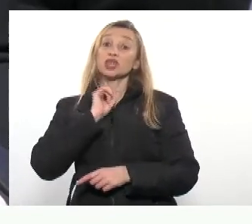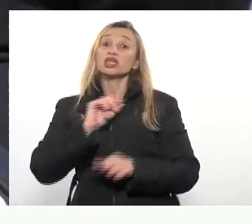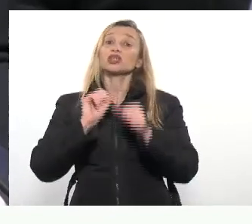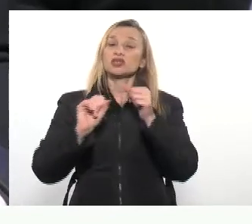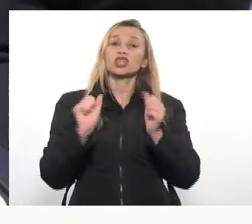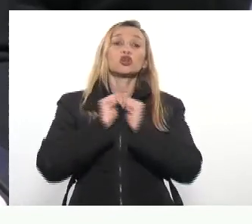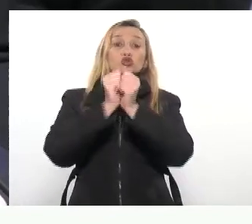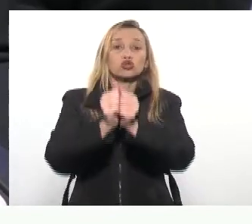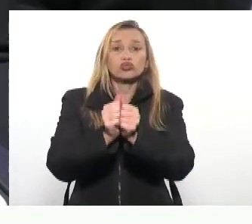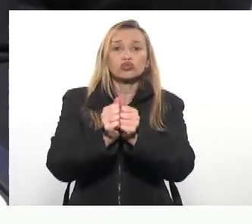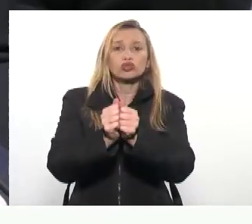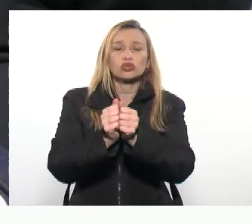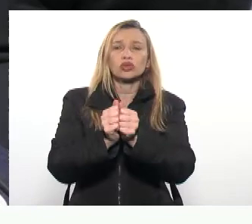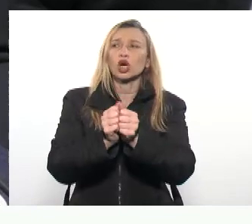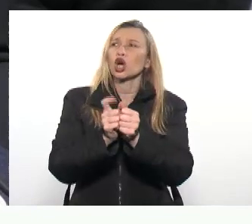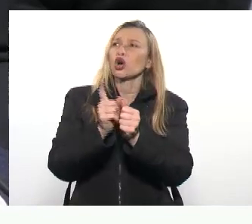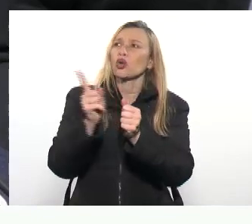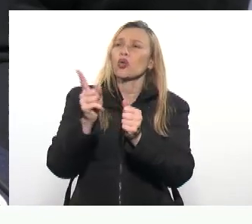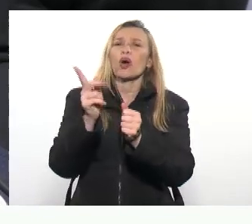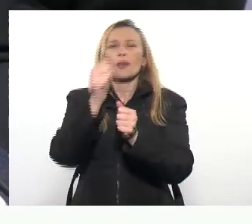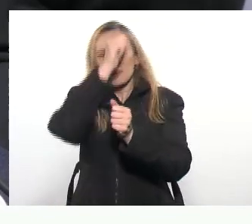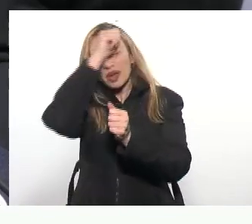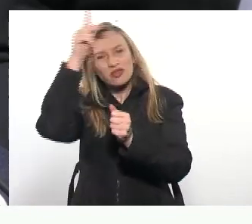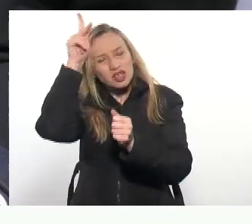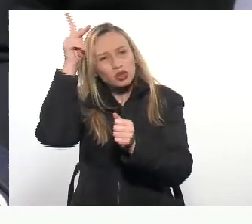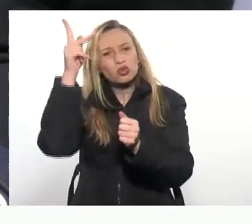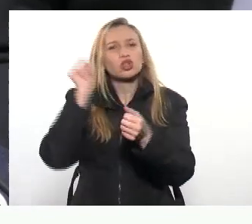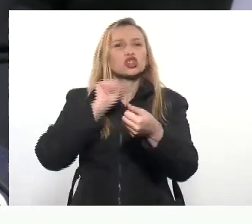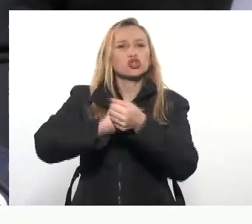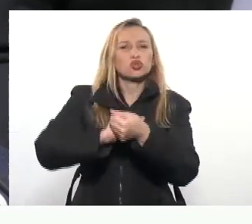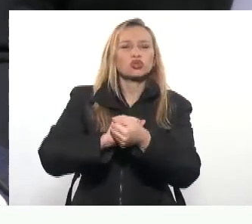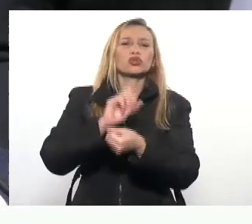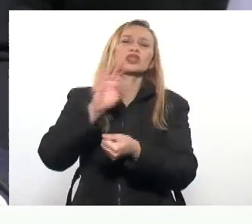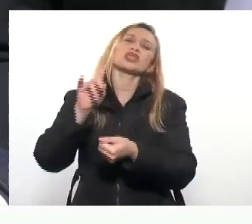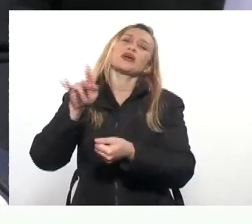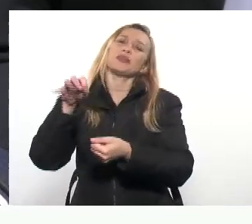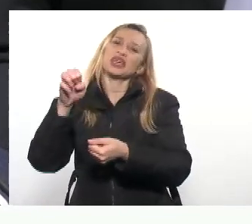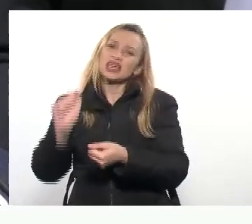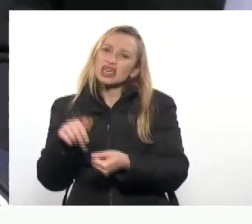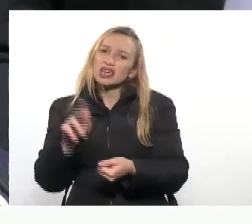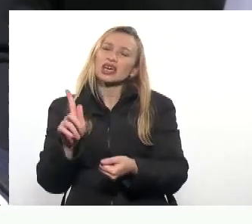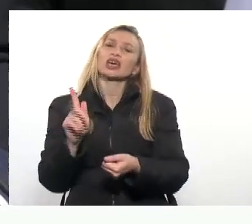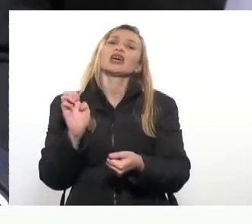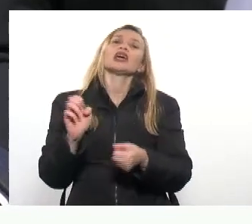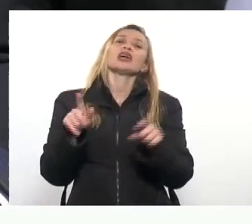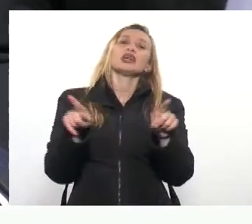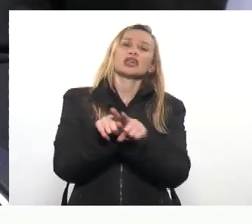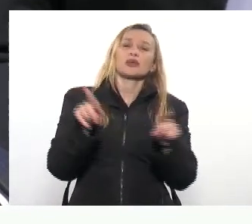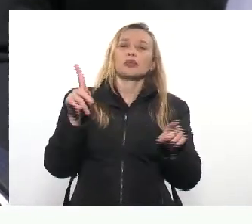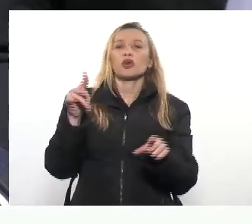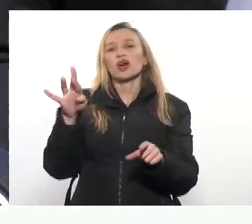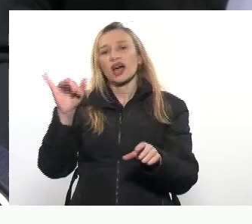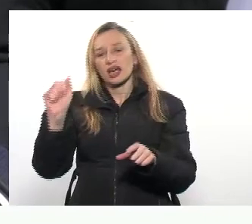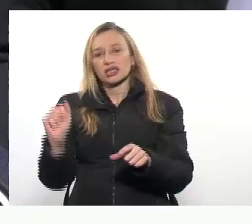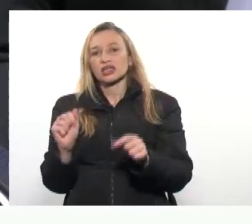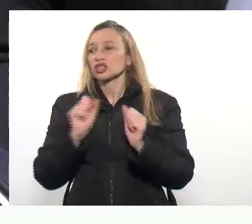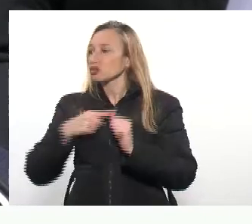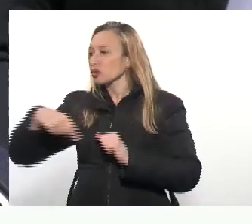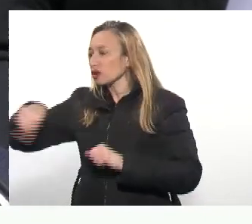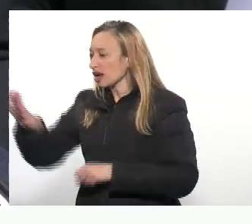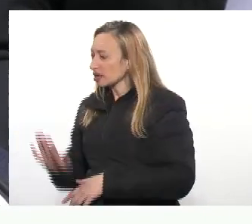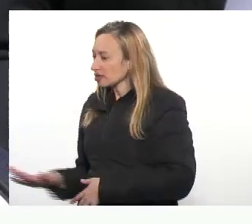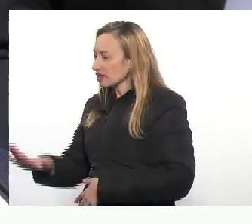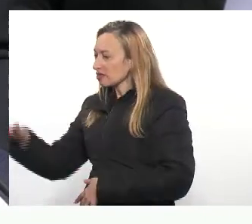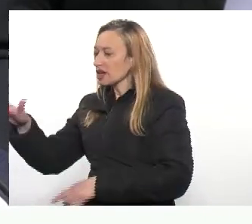isso junto com a prefeitura, junto com a CEMIG e a Copasa. Eles foram nas comunidades, eles fazem um